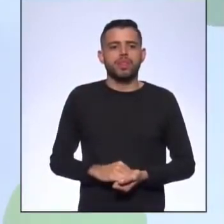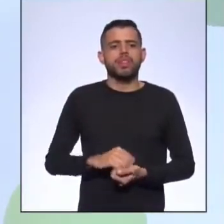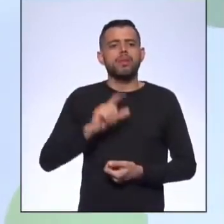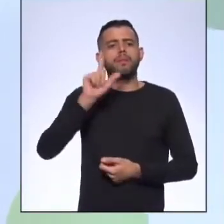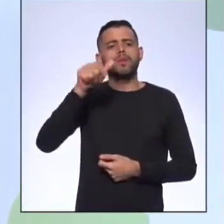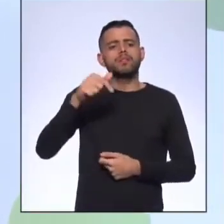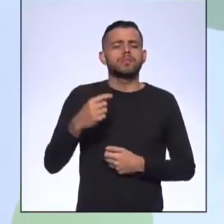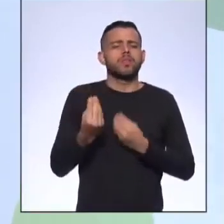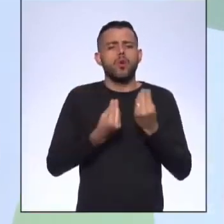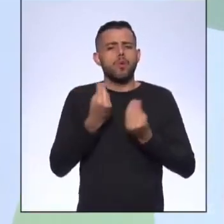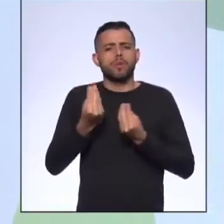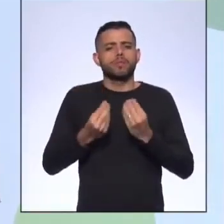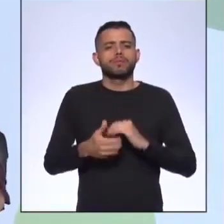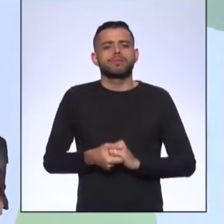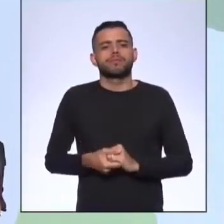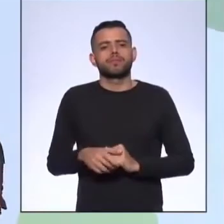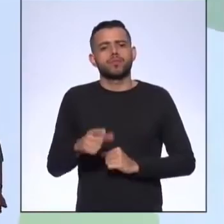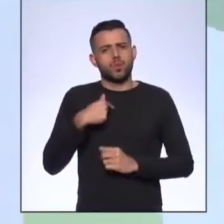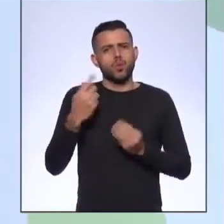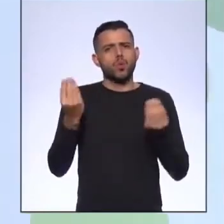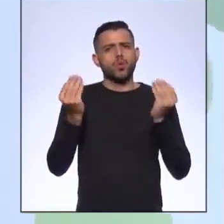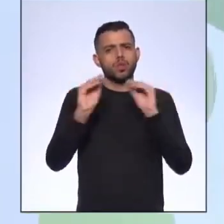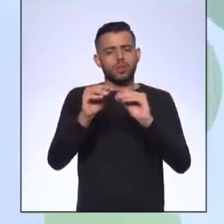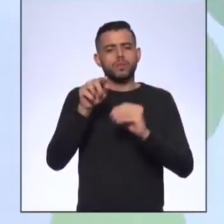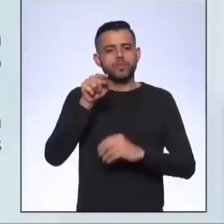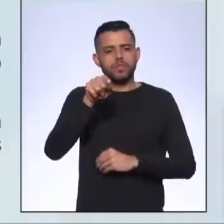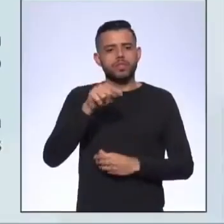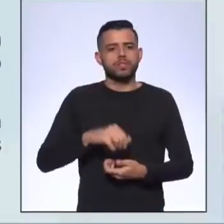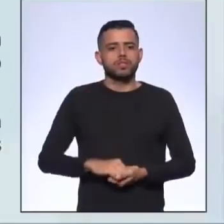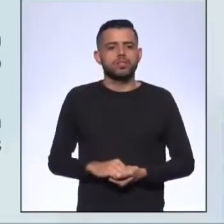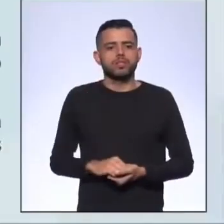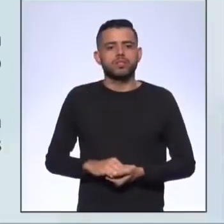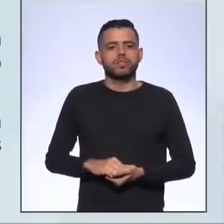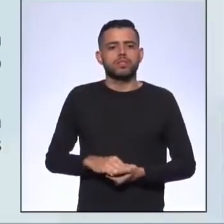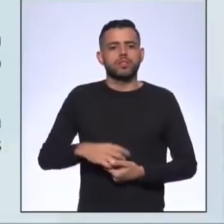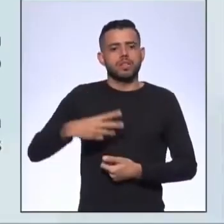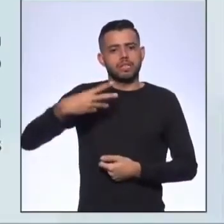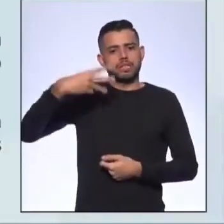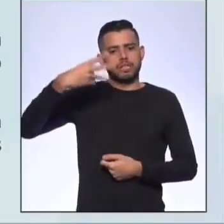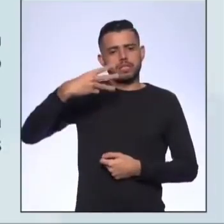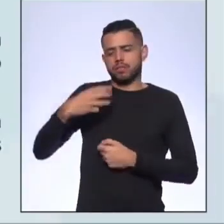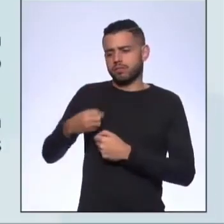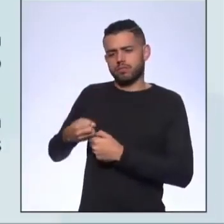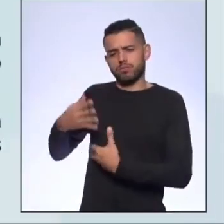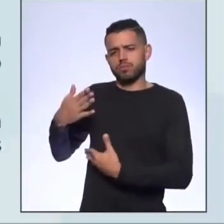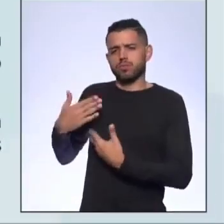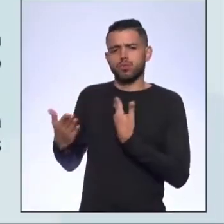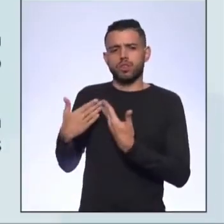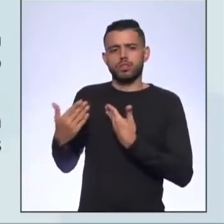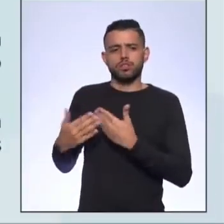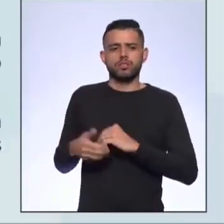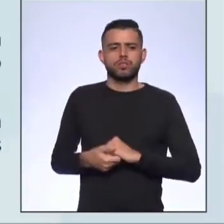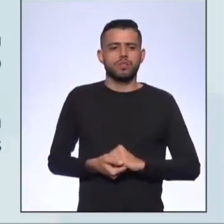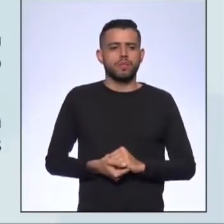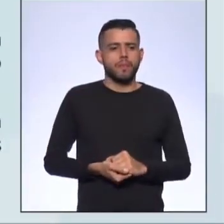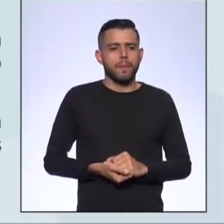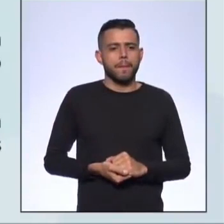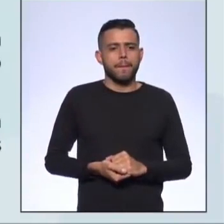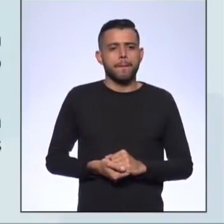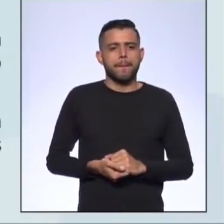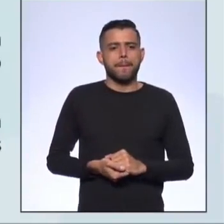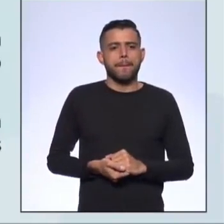assim, ó. Eu coloquei para vocês aí, tá lá, terceira interação no chat, o simulador. Então vocês vão fazer o que agora, primeiramente? Vocês vão